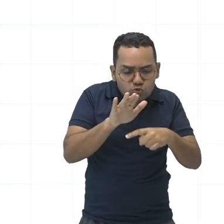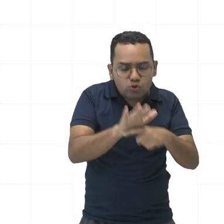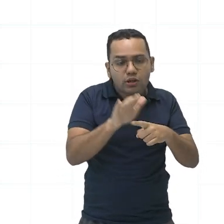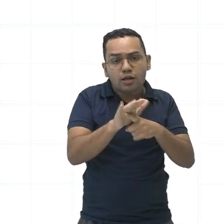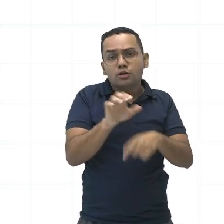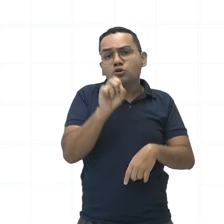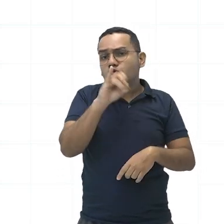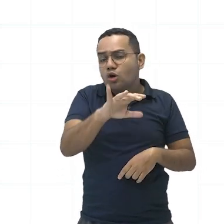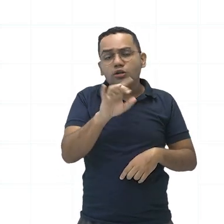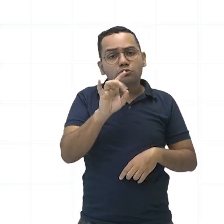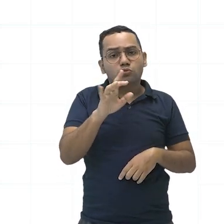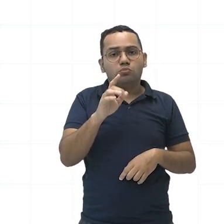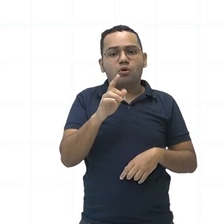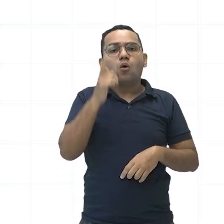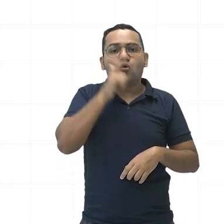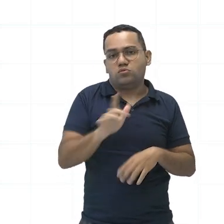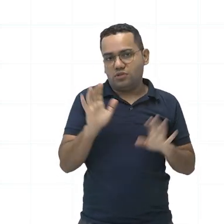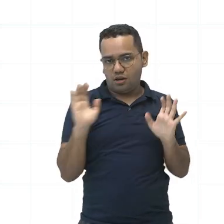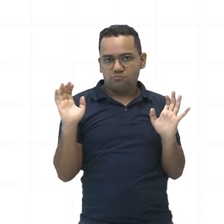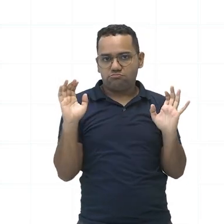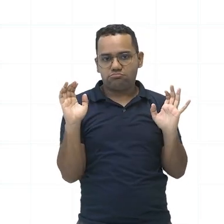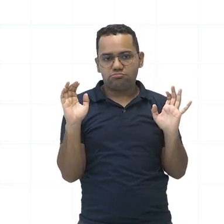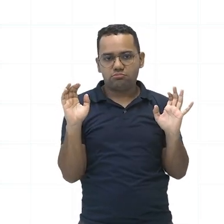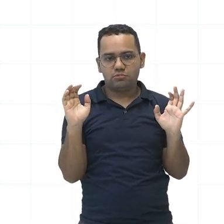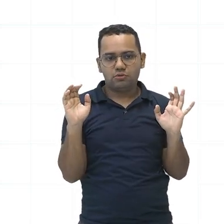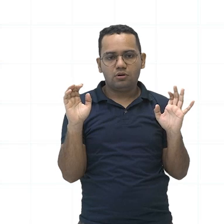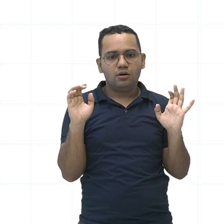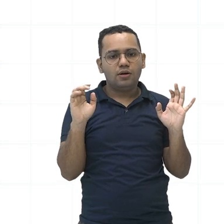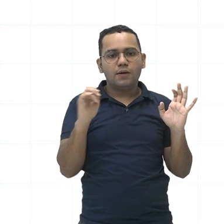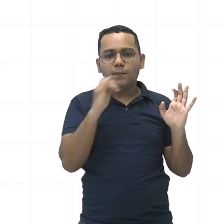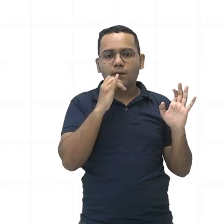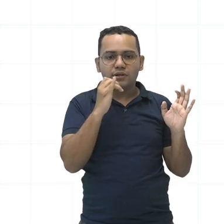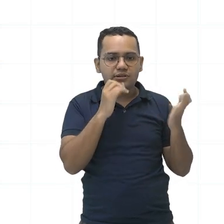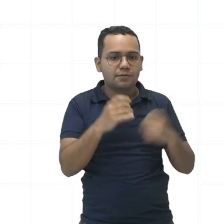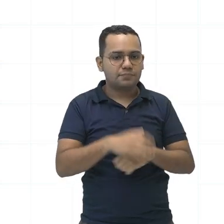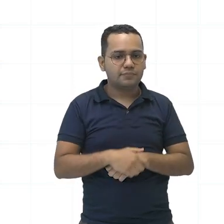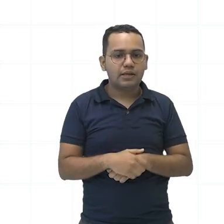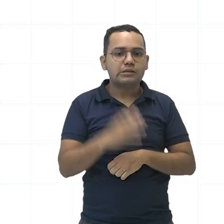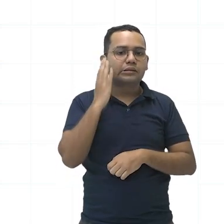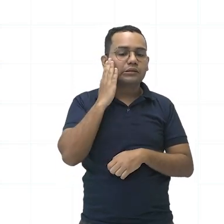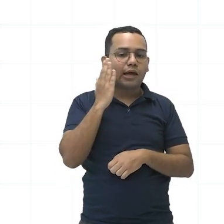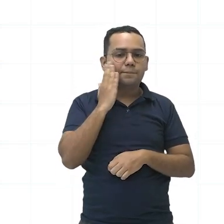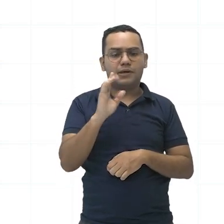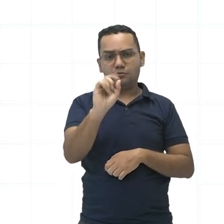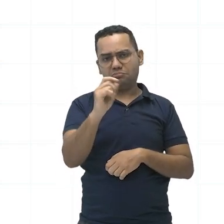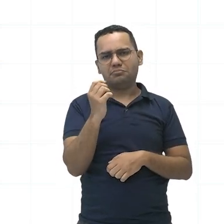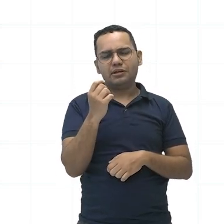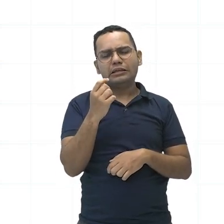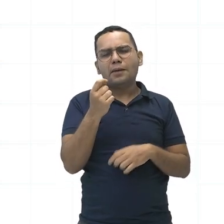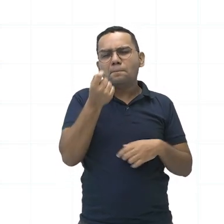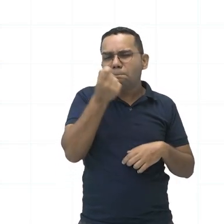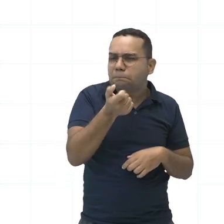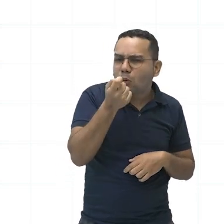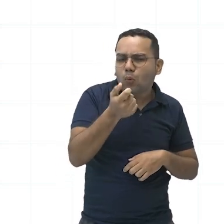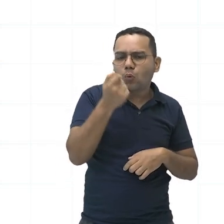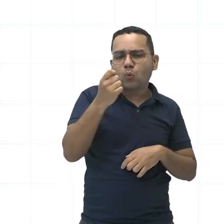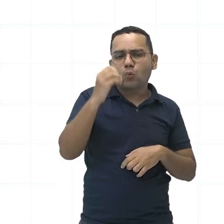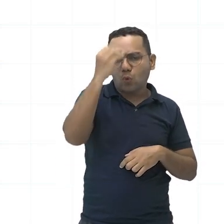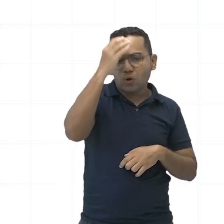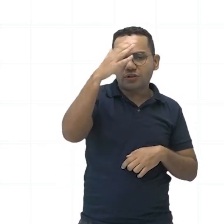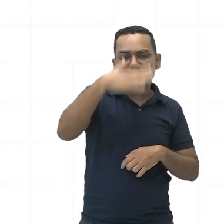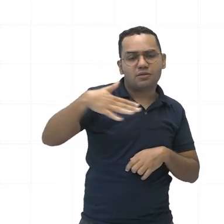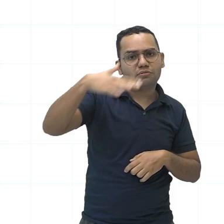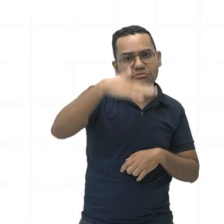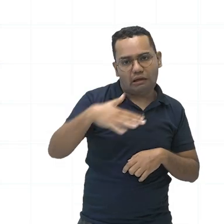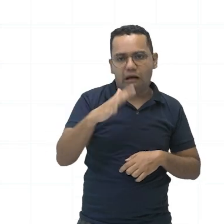atendimento. Saber avaliar seus limites físicos e de conhecimento. Não tentar transportar um acidentado ou medicá-lo.